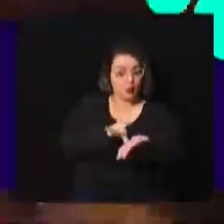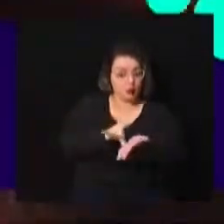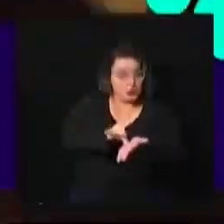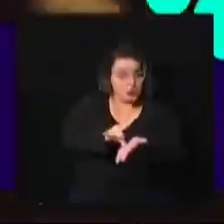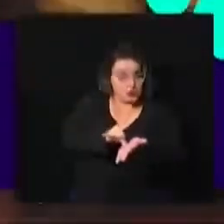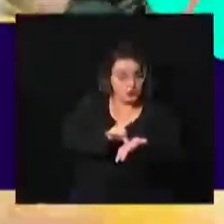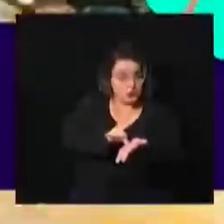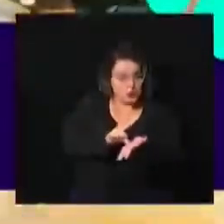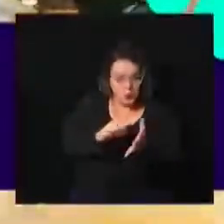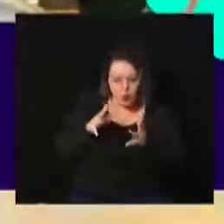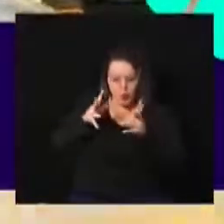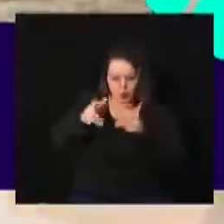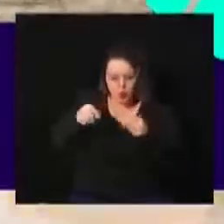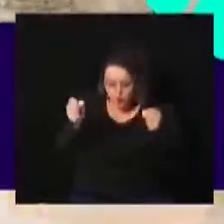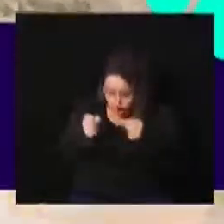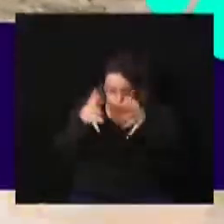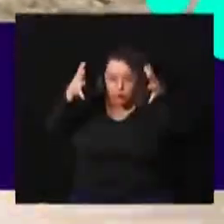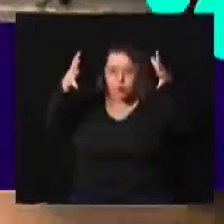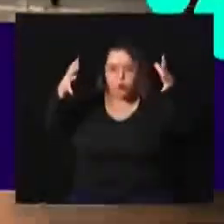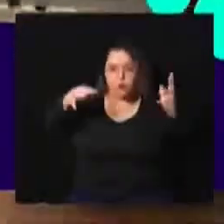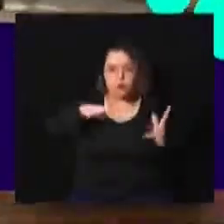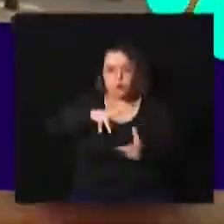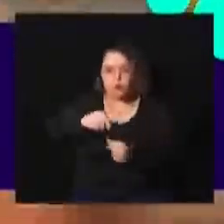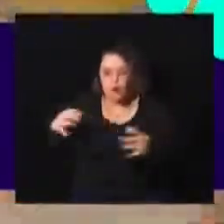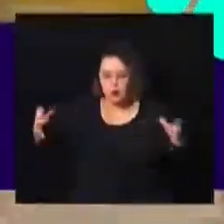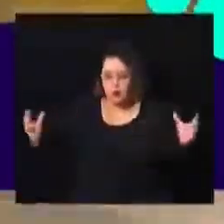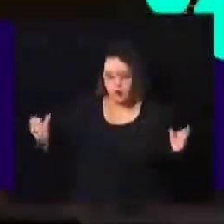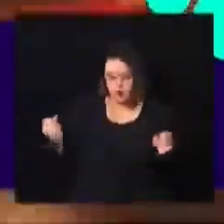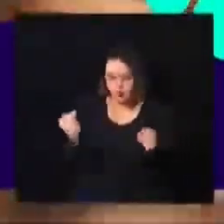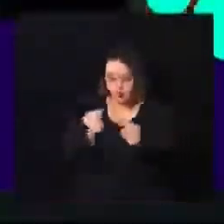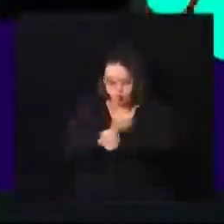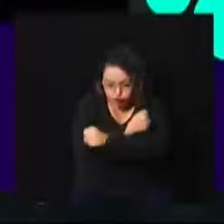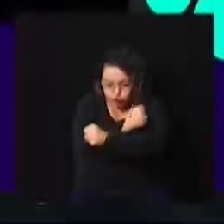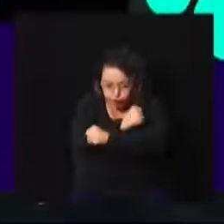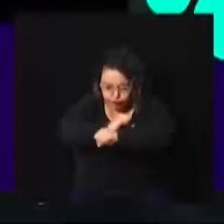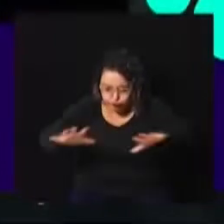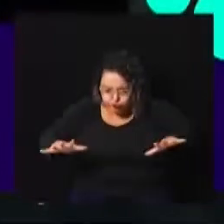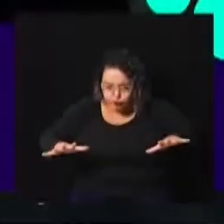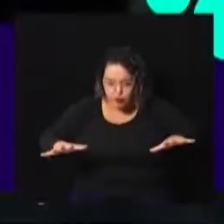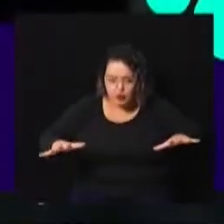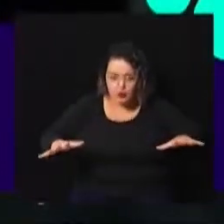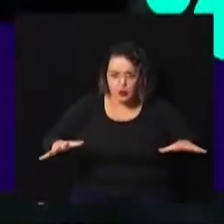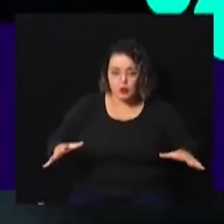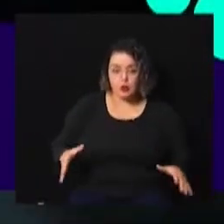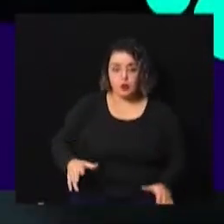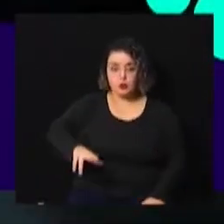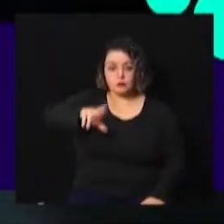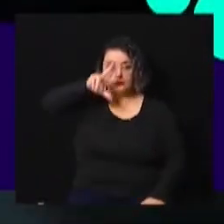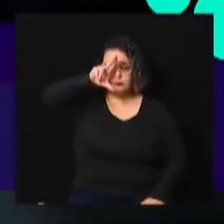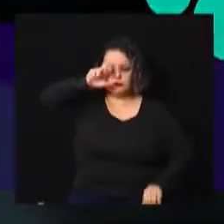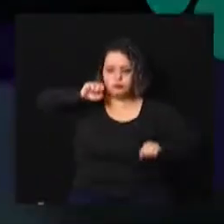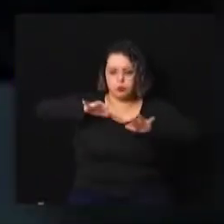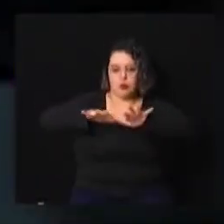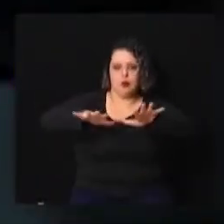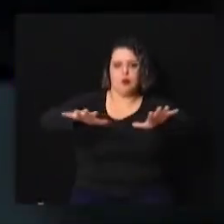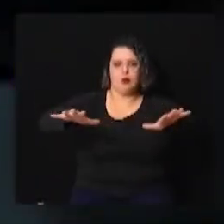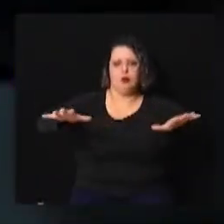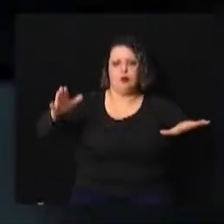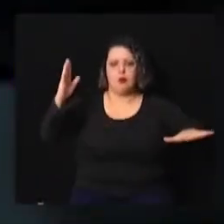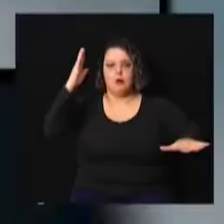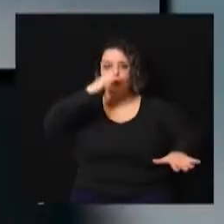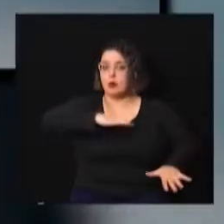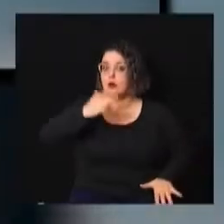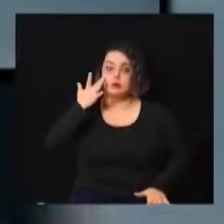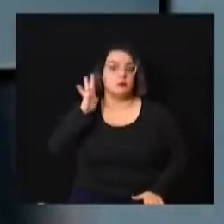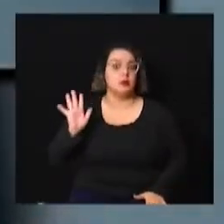busca destruir todos os feiticeiros da Terra. E isso faz com que Estranho libere um mal sem precedentes.